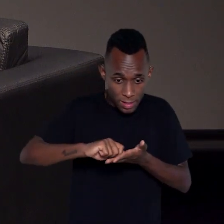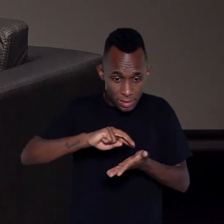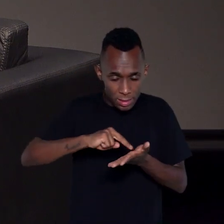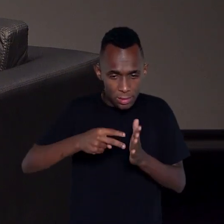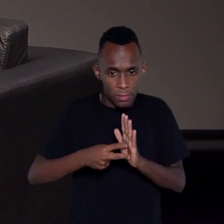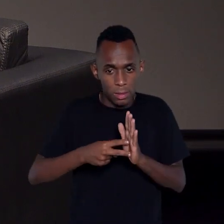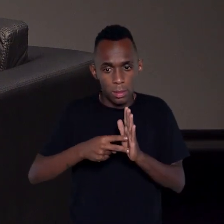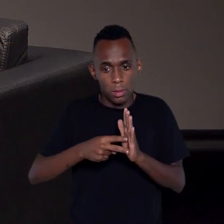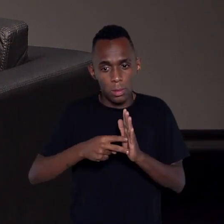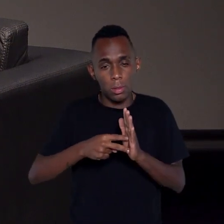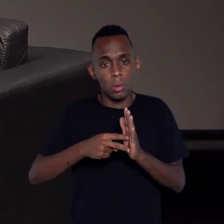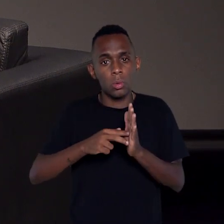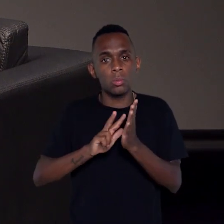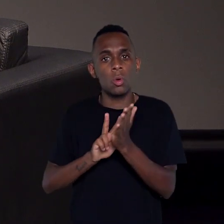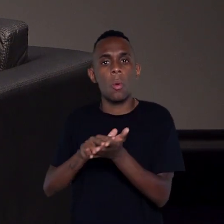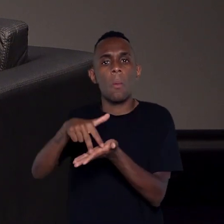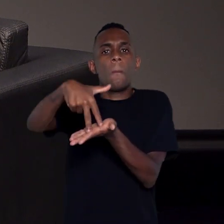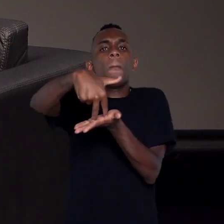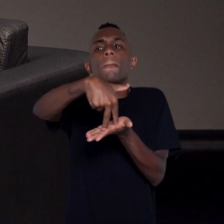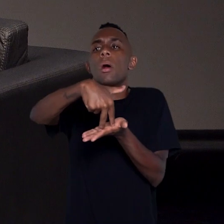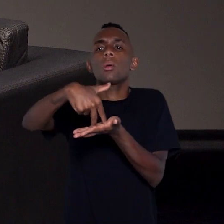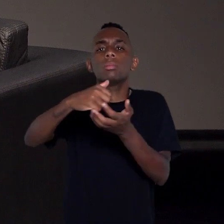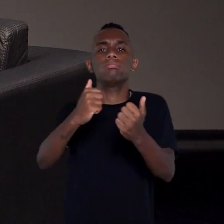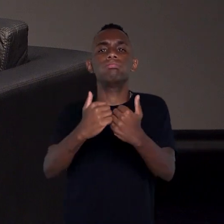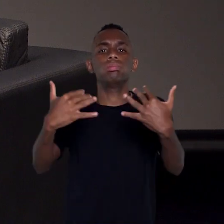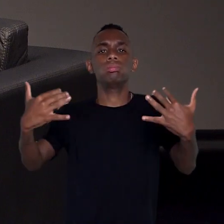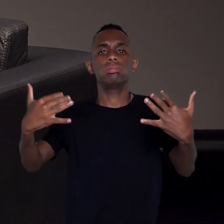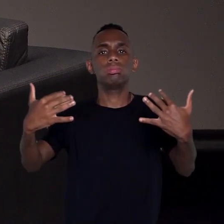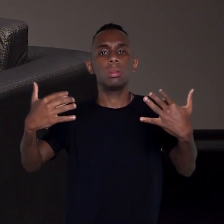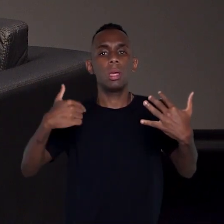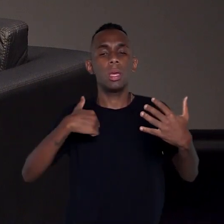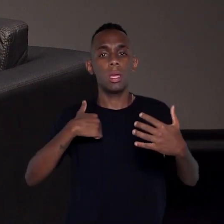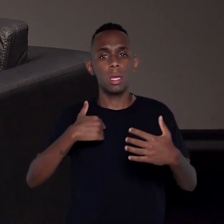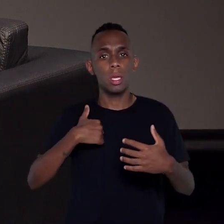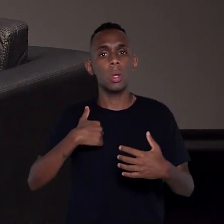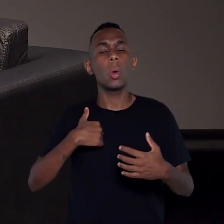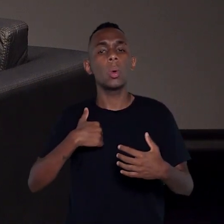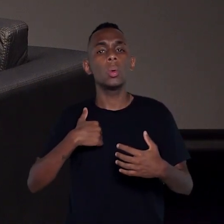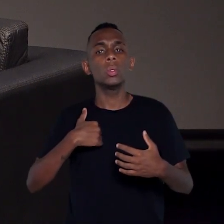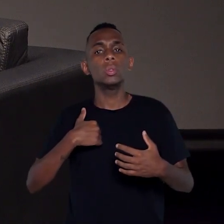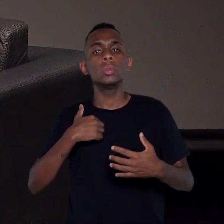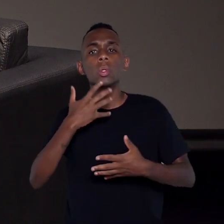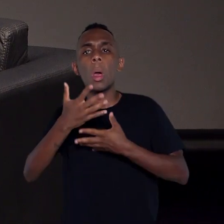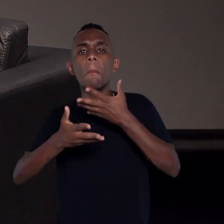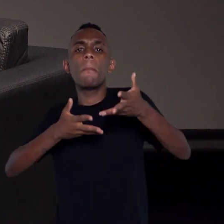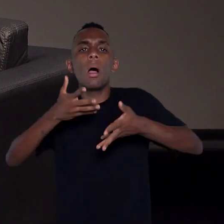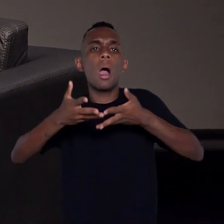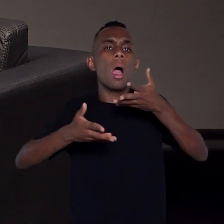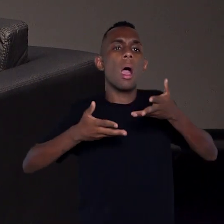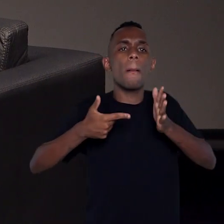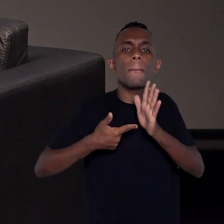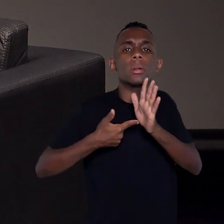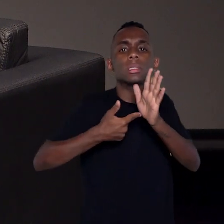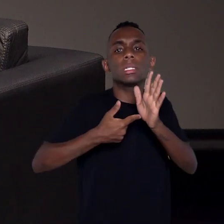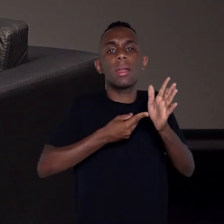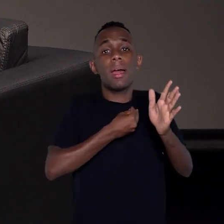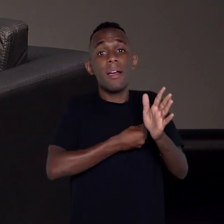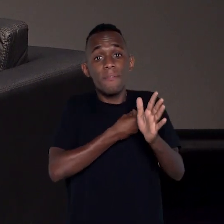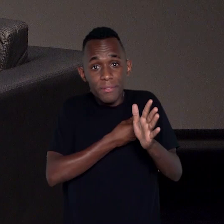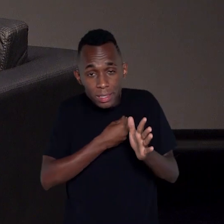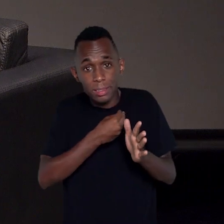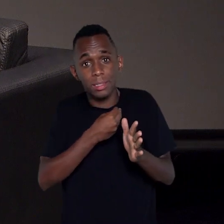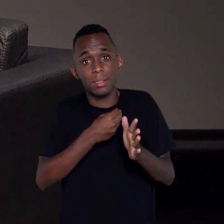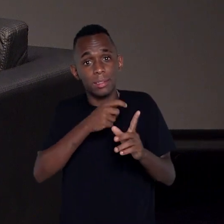palco, a página em branco é o palco, e eu estou interpretando as personagens, a vida das personagens com